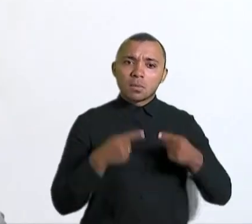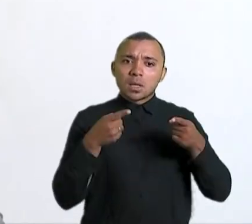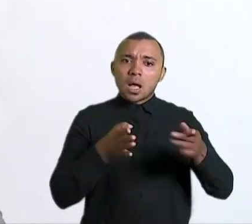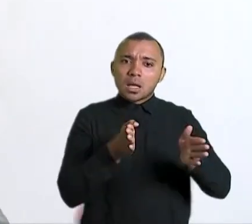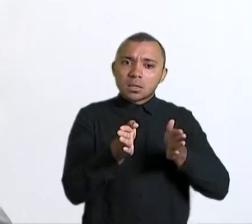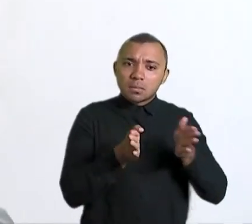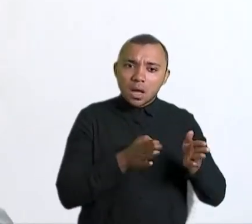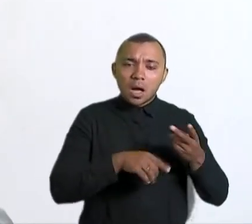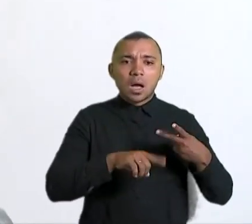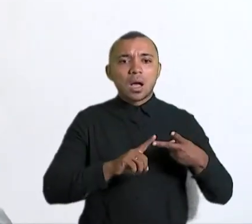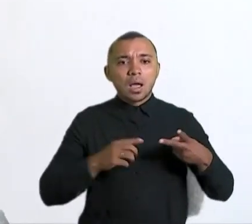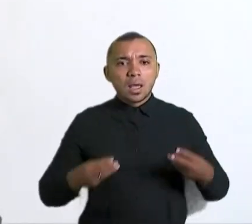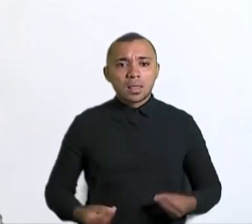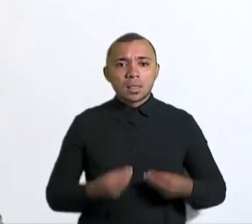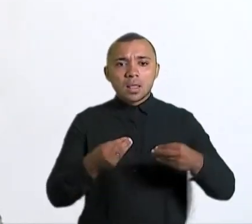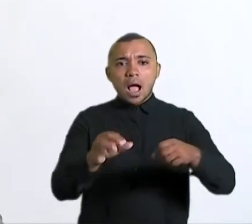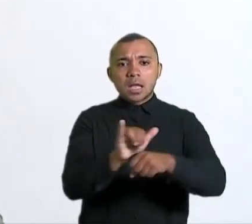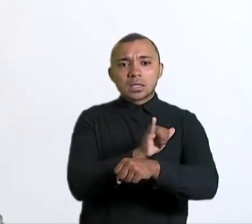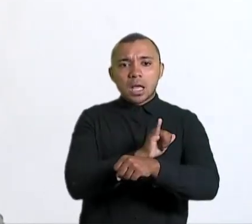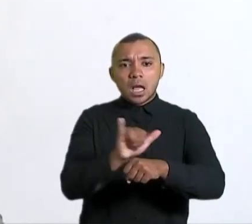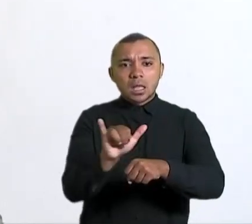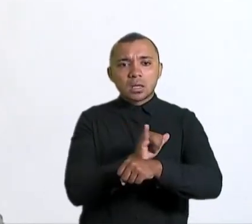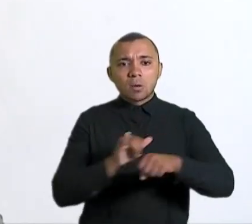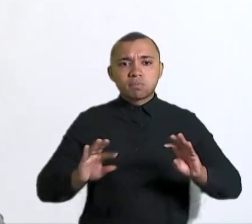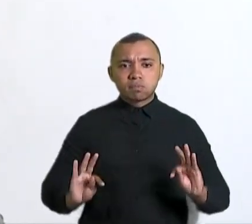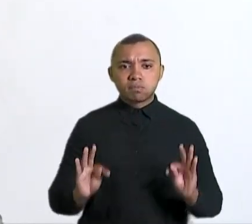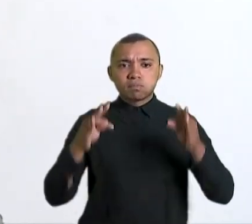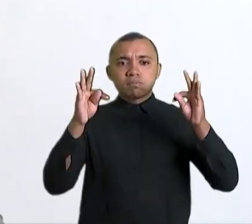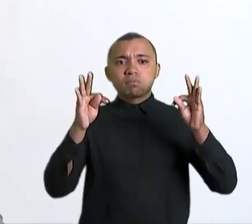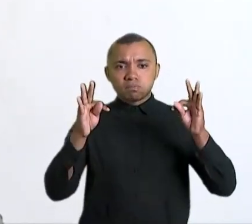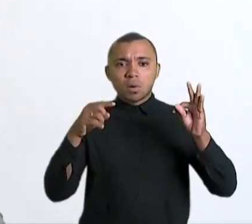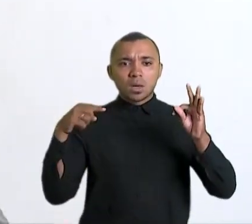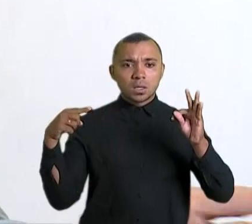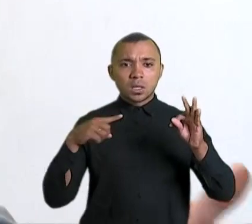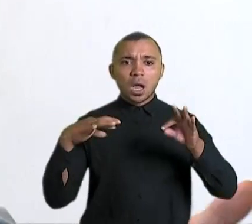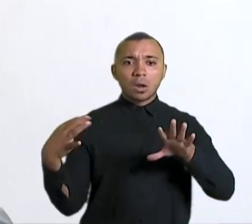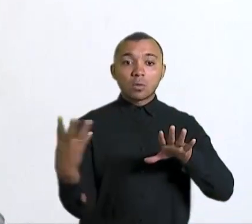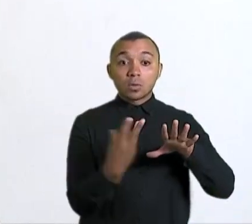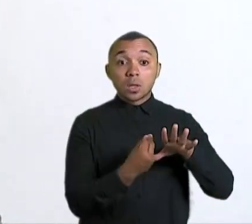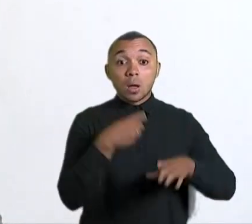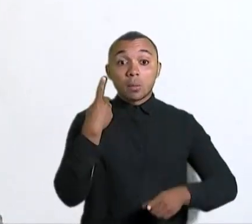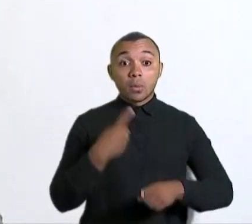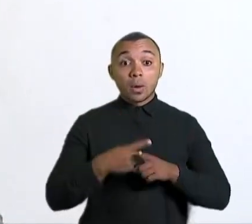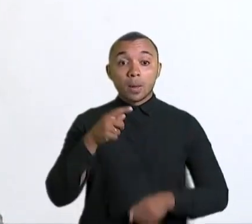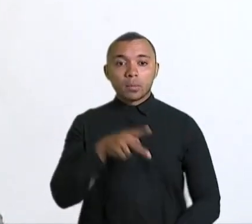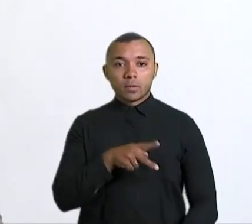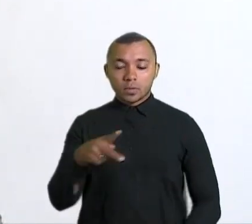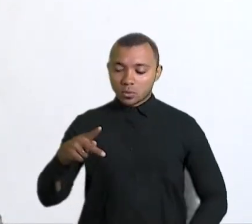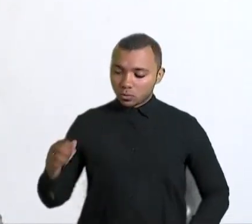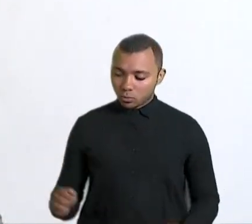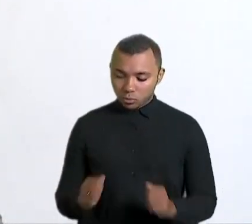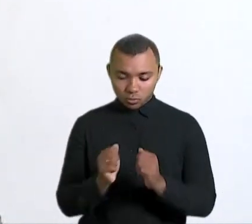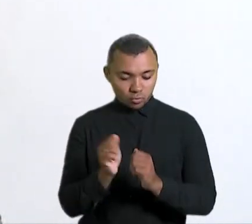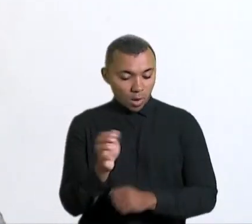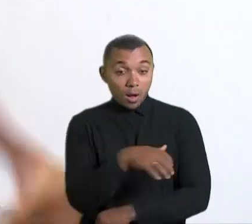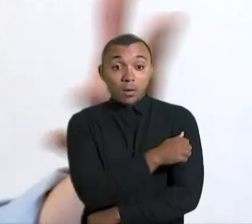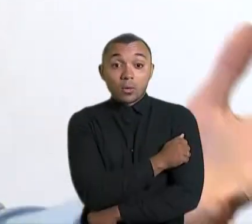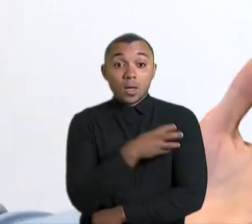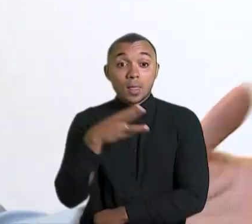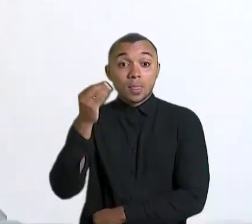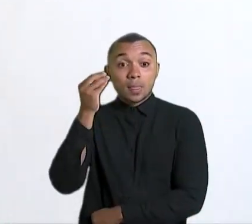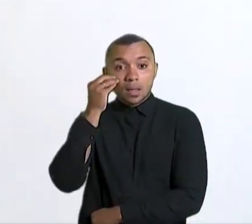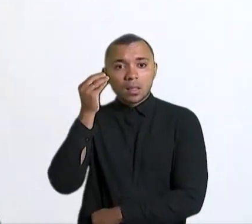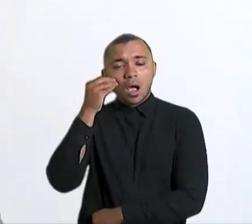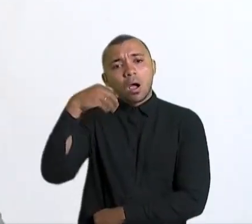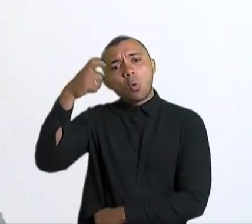dar as condições tecnológicas, instrumentais, de recursos, né, para que o professor, juntamente com os alunos, possam ter um melhor